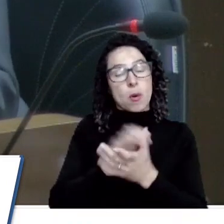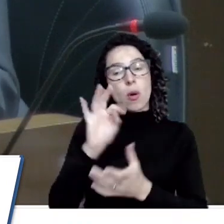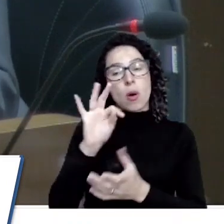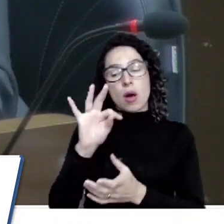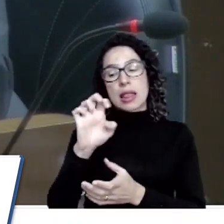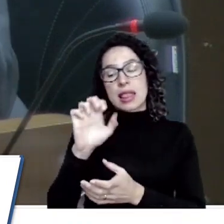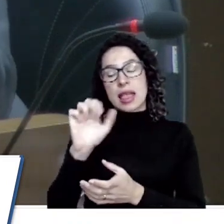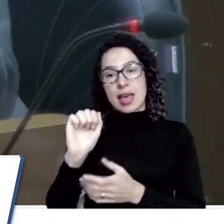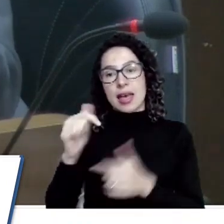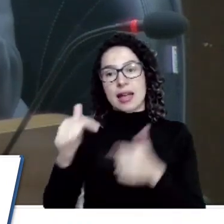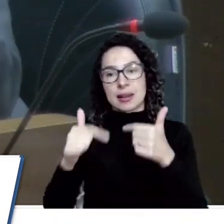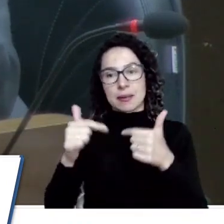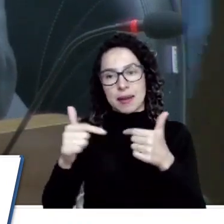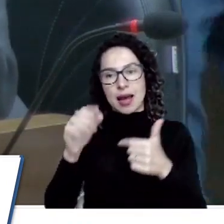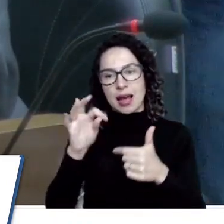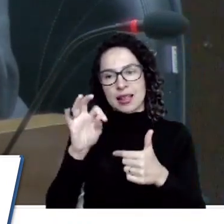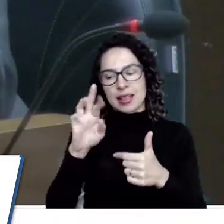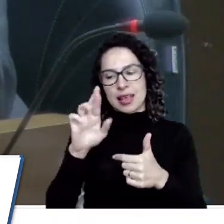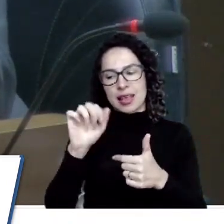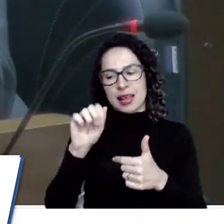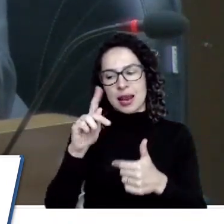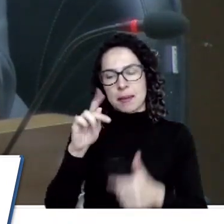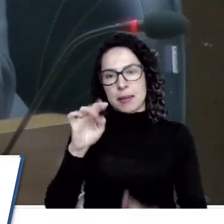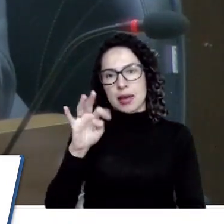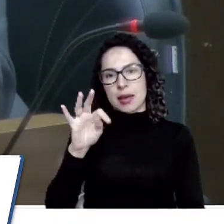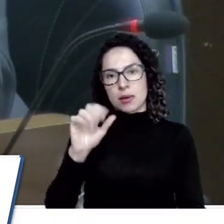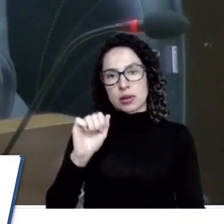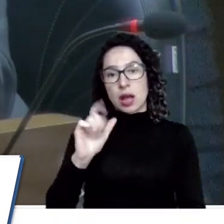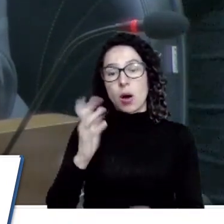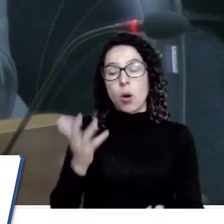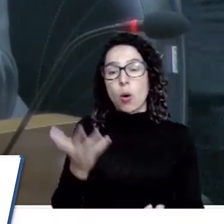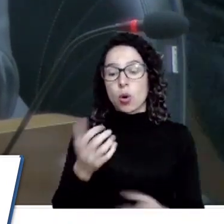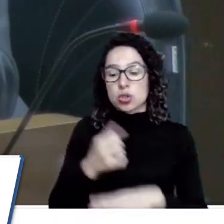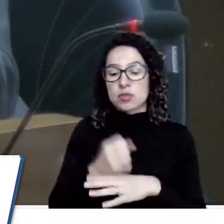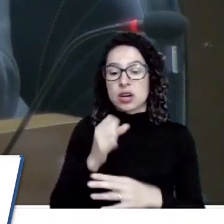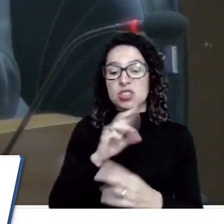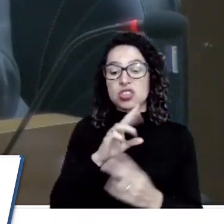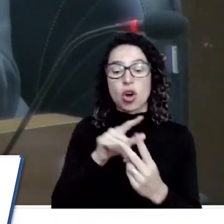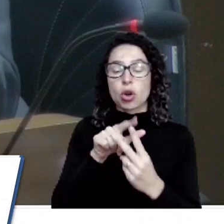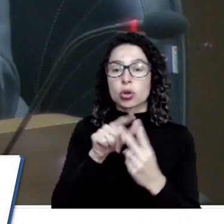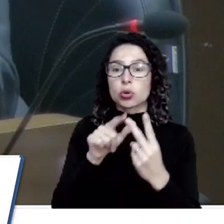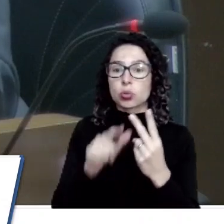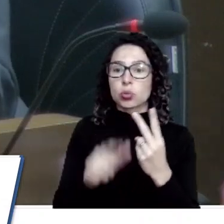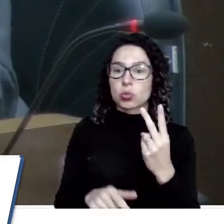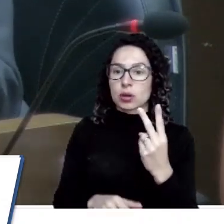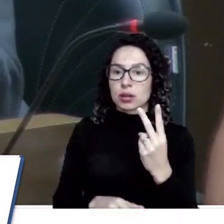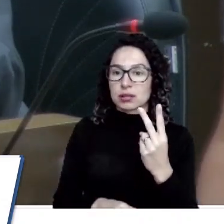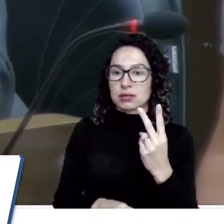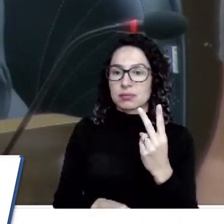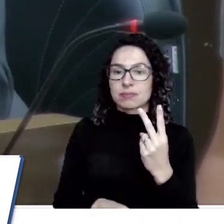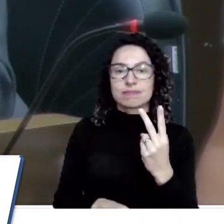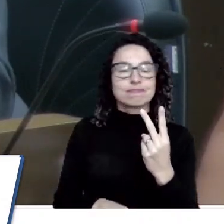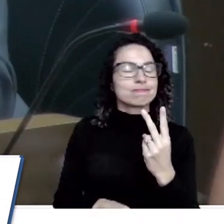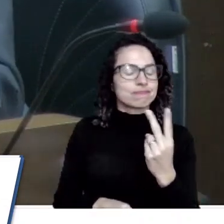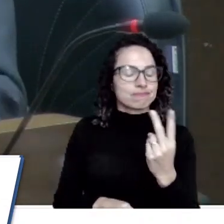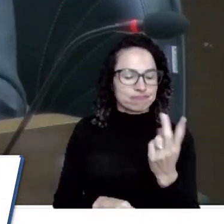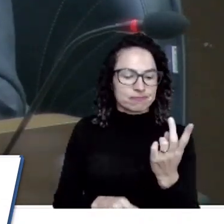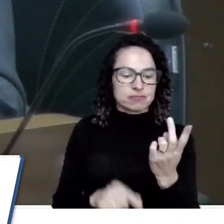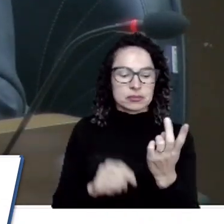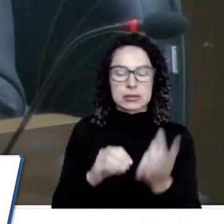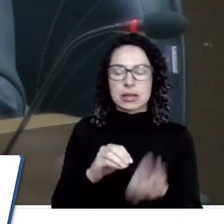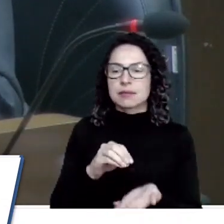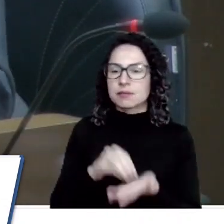hoje, Franca, nós temos somente 2 terapeutas, que é um número assim, pífio, né? A